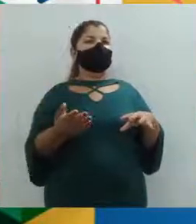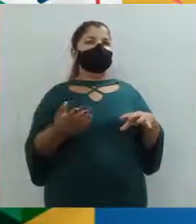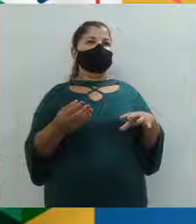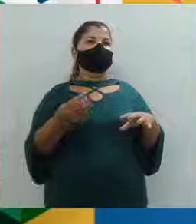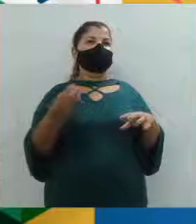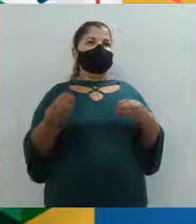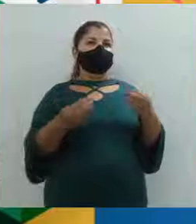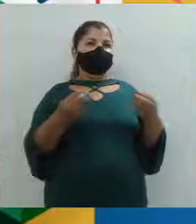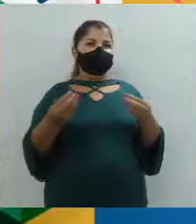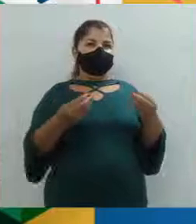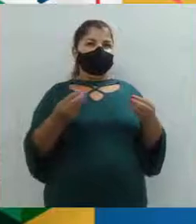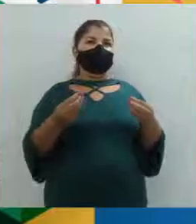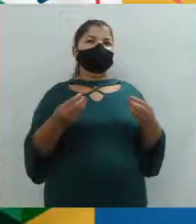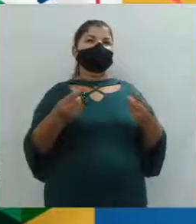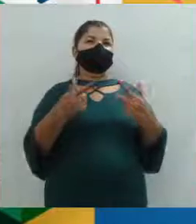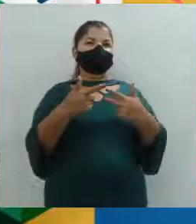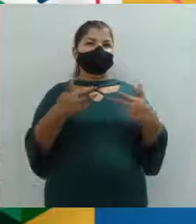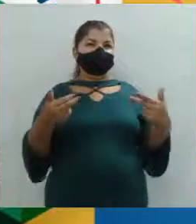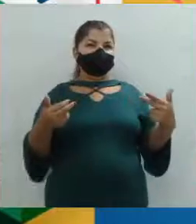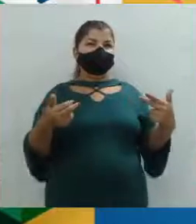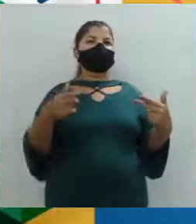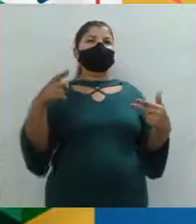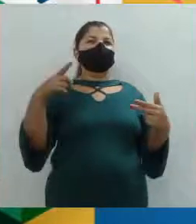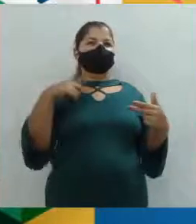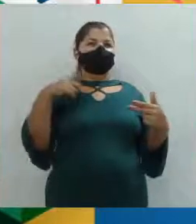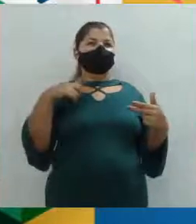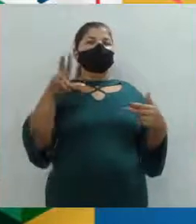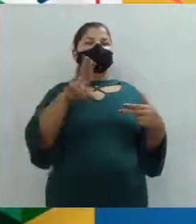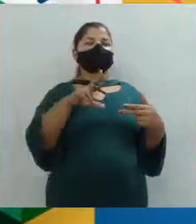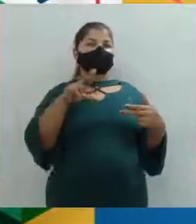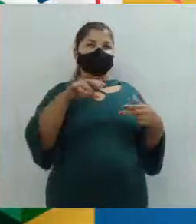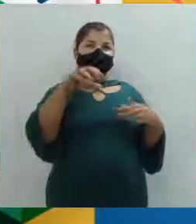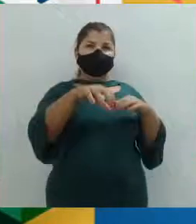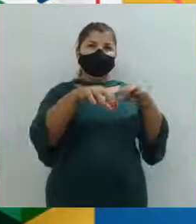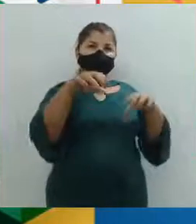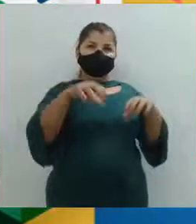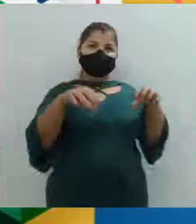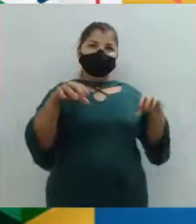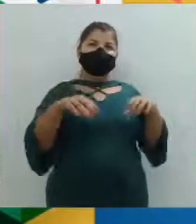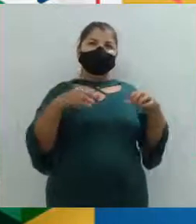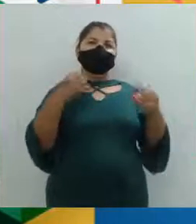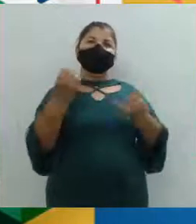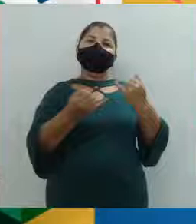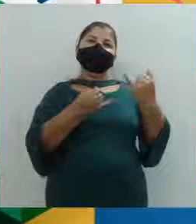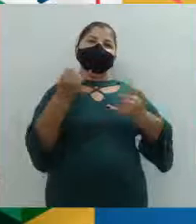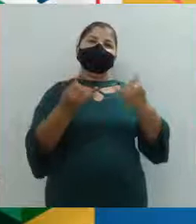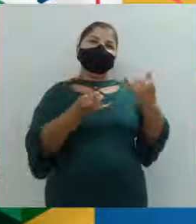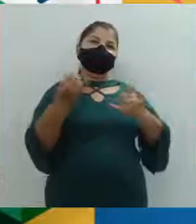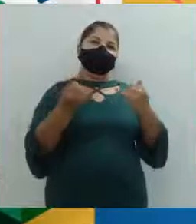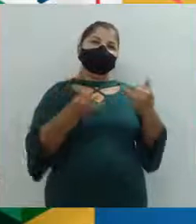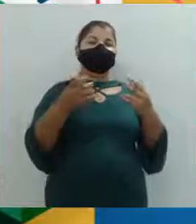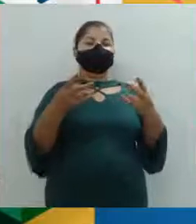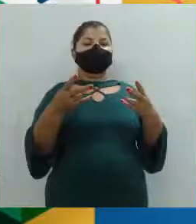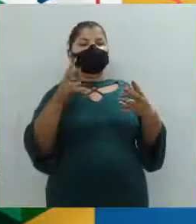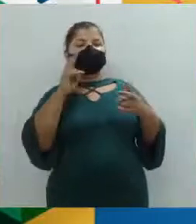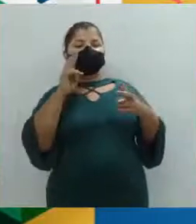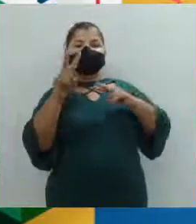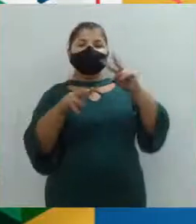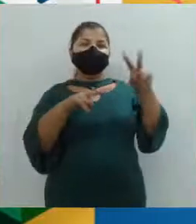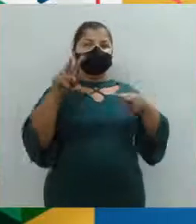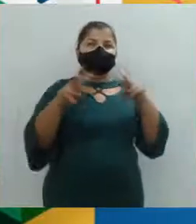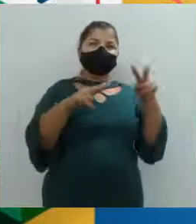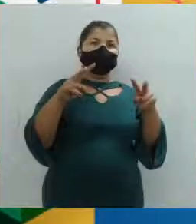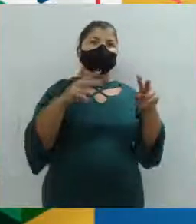Vamos lá. Diversos tipos de materiais e objetos translúcidos suspensos. O artista brinca com percepção visual,